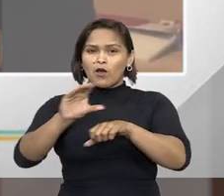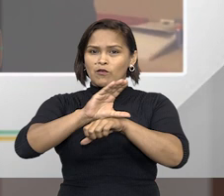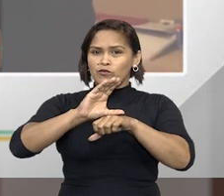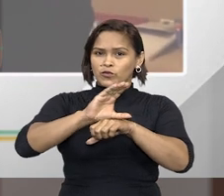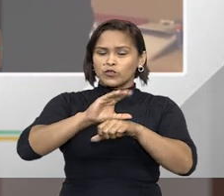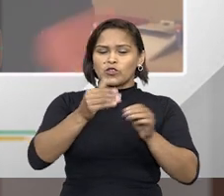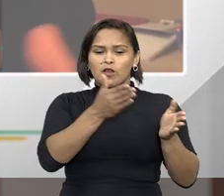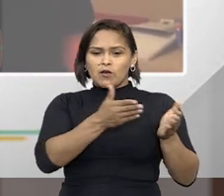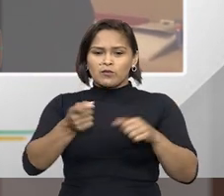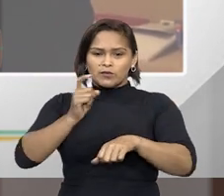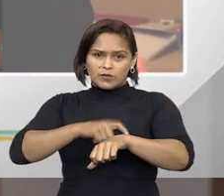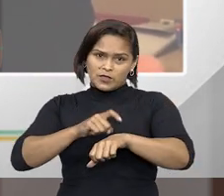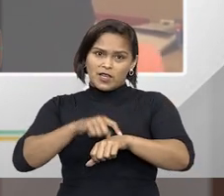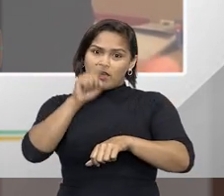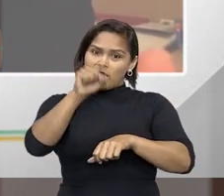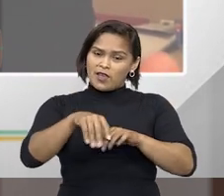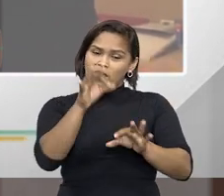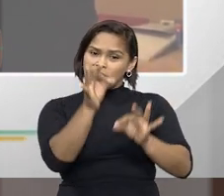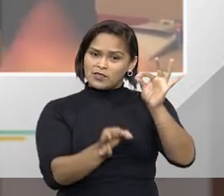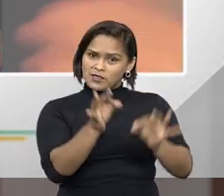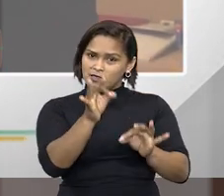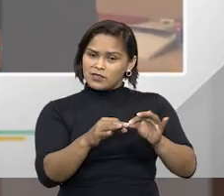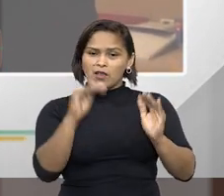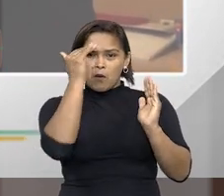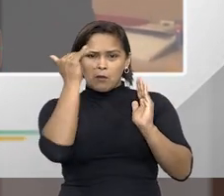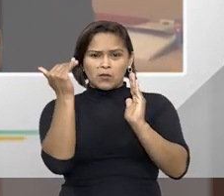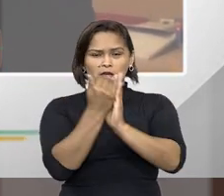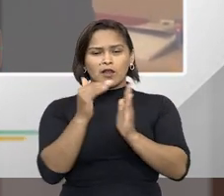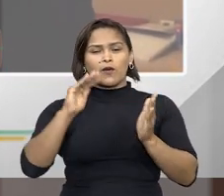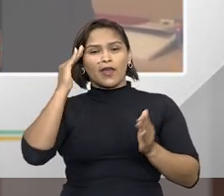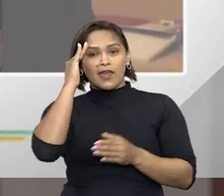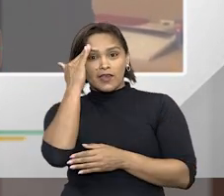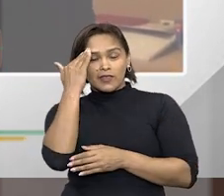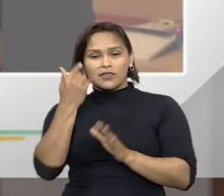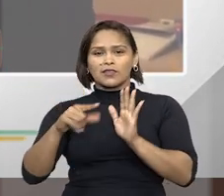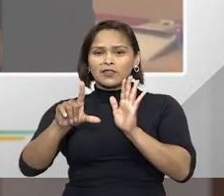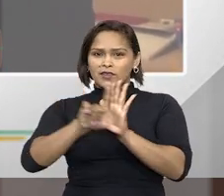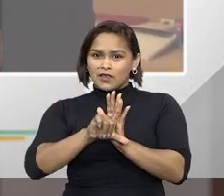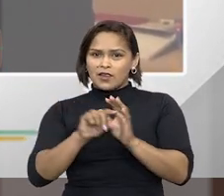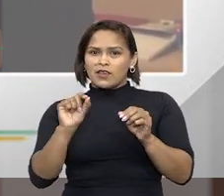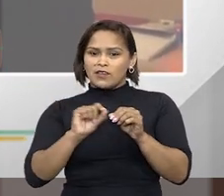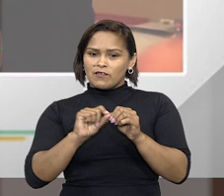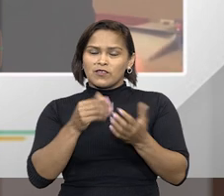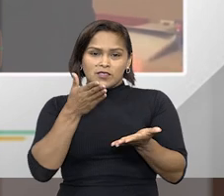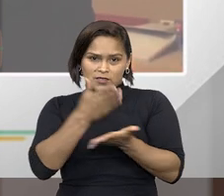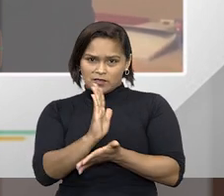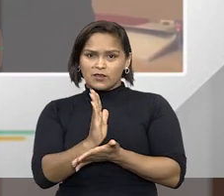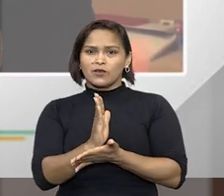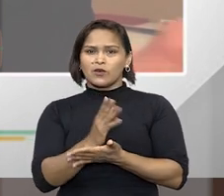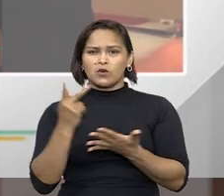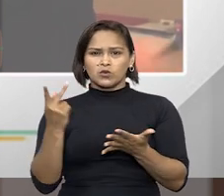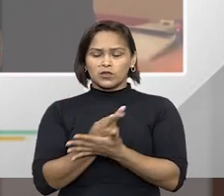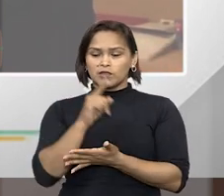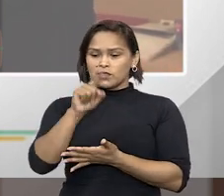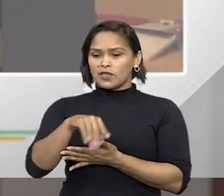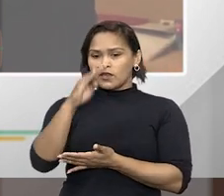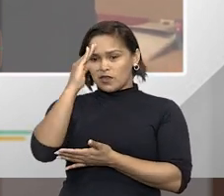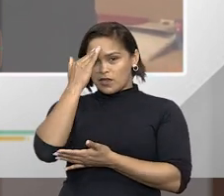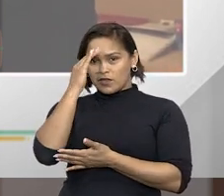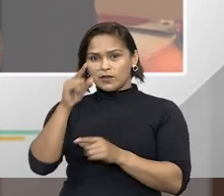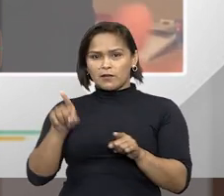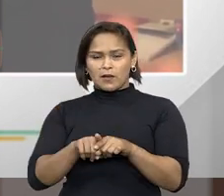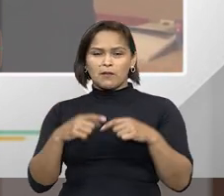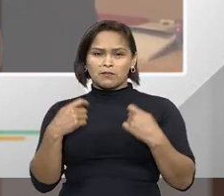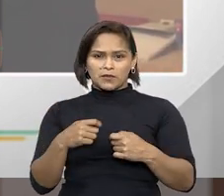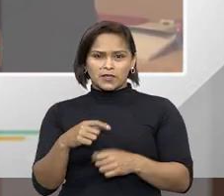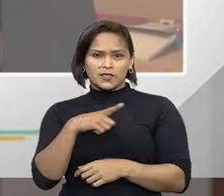função do julgador, é interpretar, né? E fazer valer. Essa que é a questão. Por isso que nós temos também, os